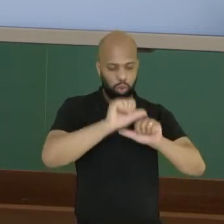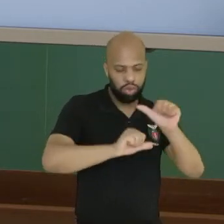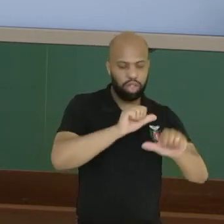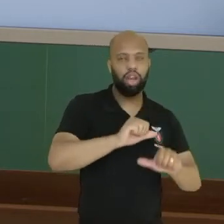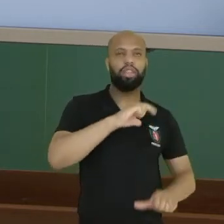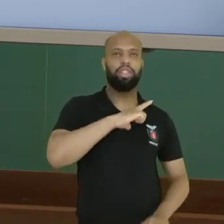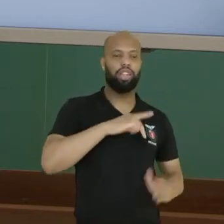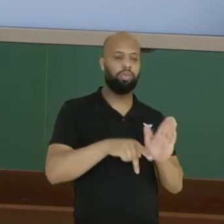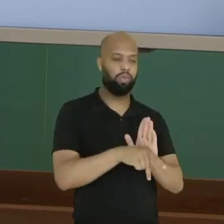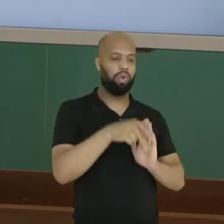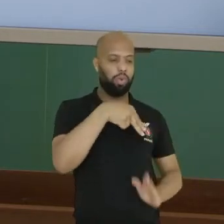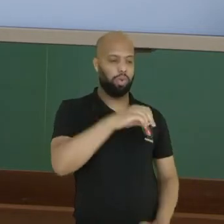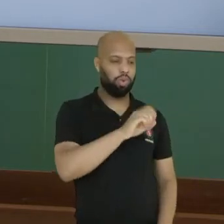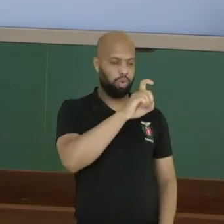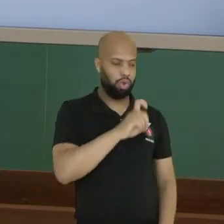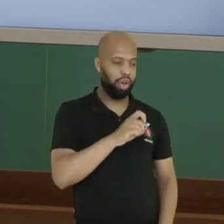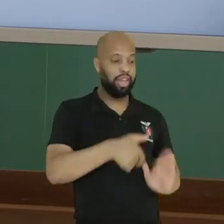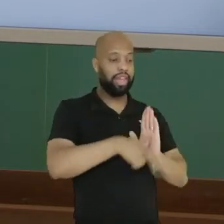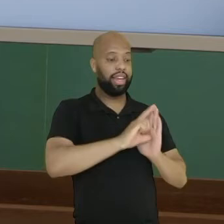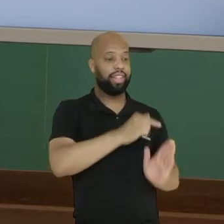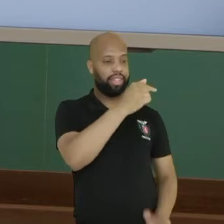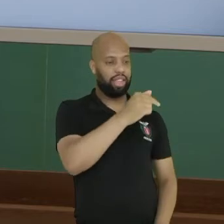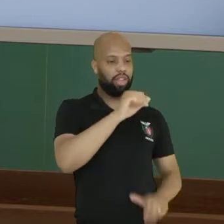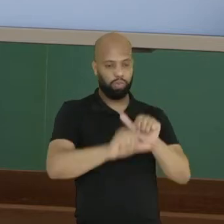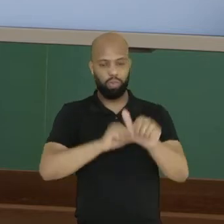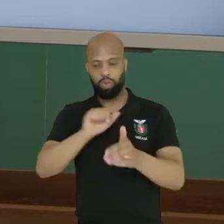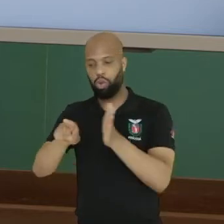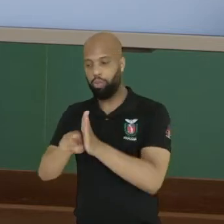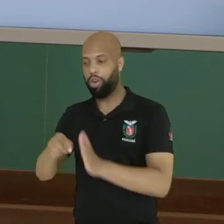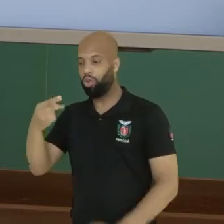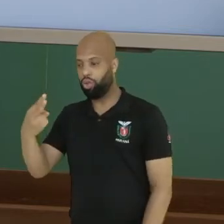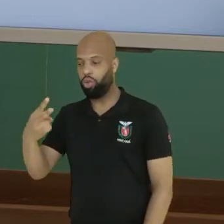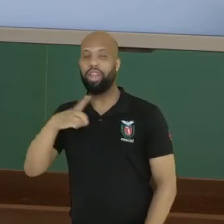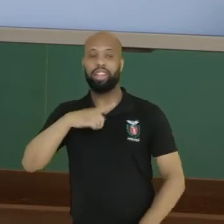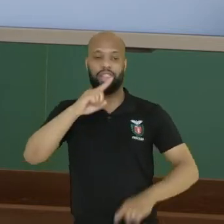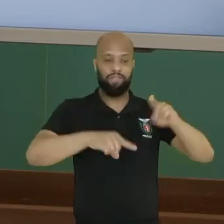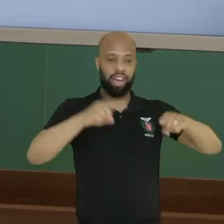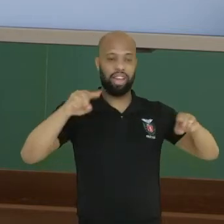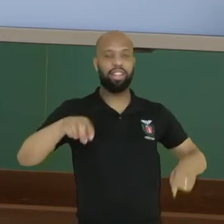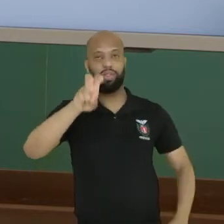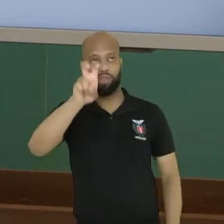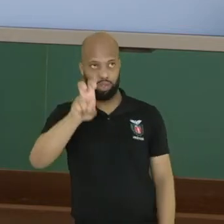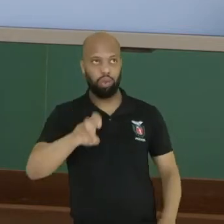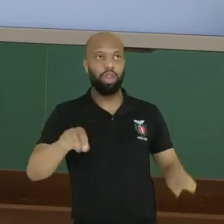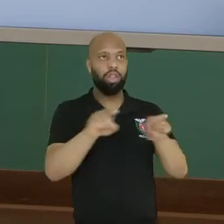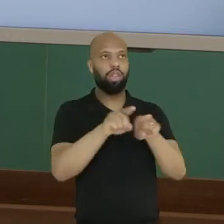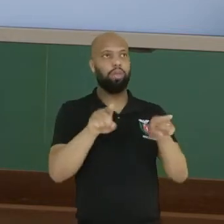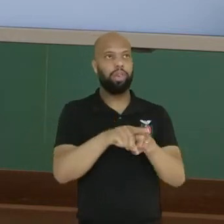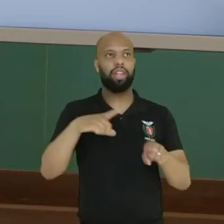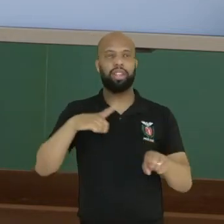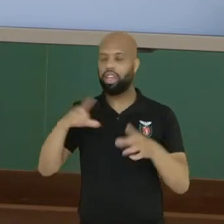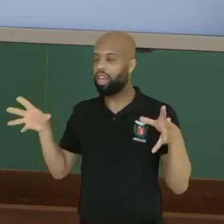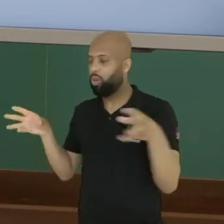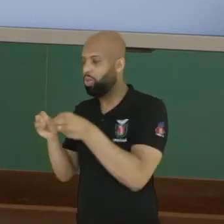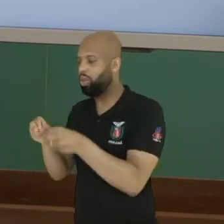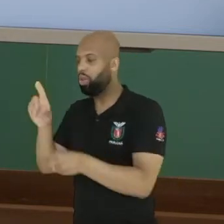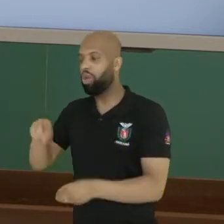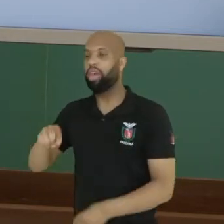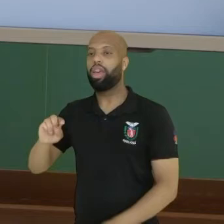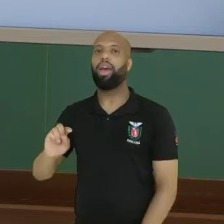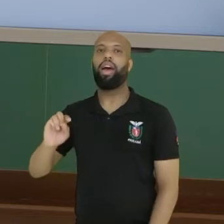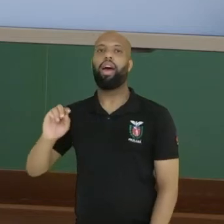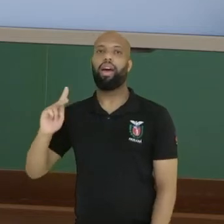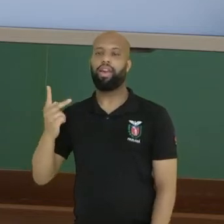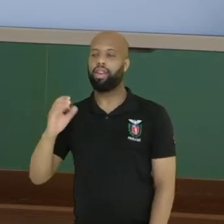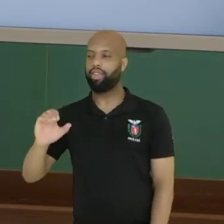do seu NOx, saiu de 7 para menos 2, então a variação foi 5. E o agente redutor é o HCl,